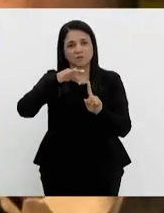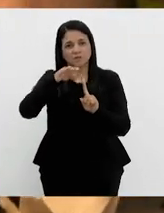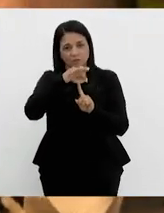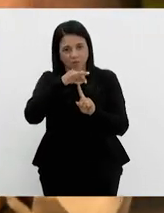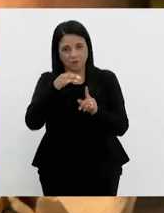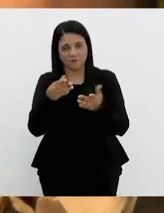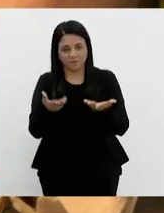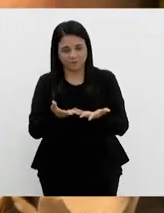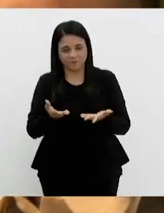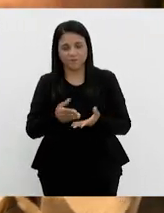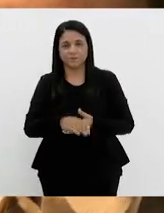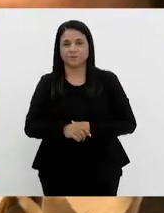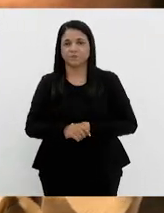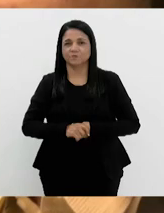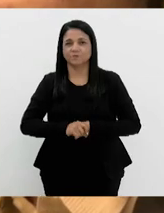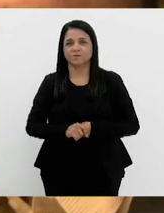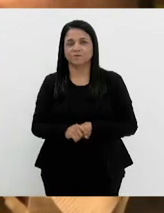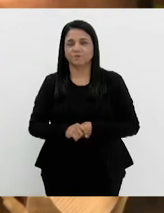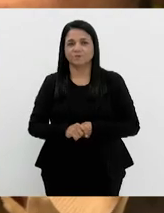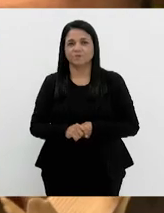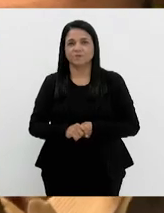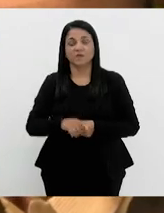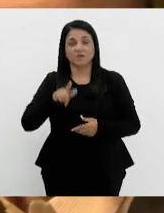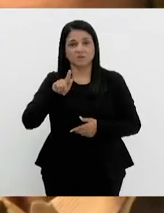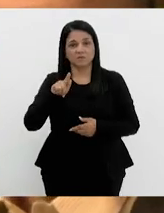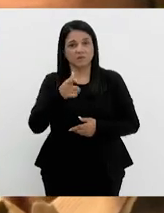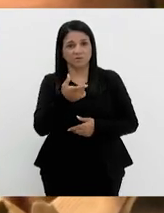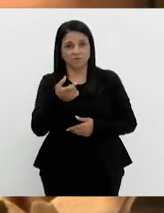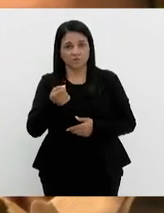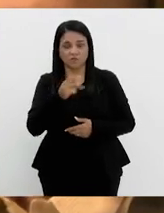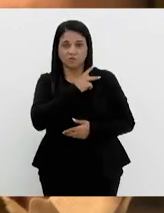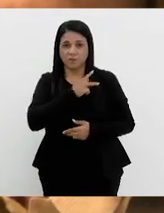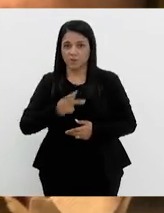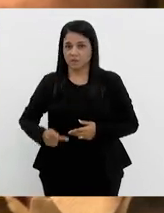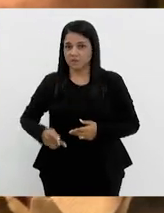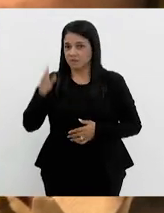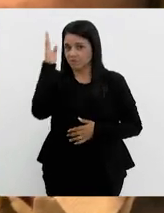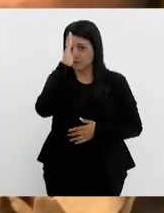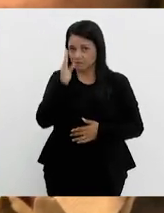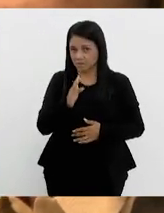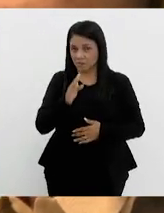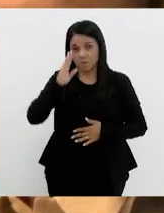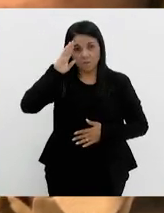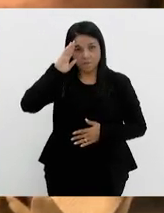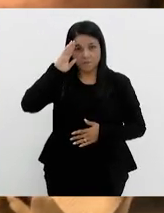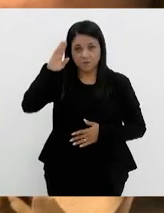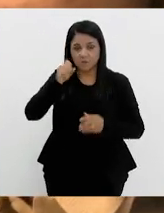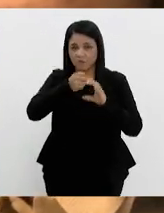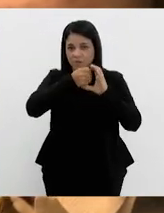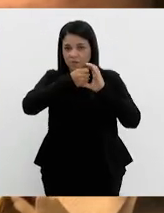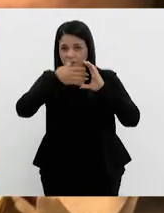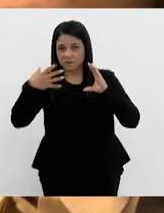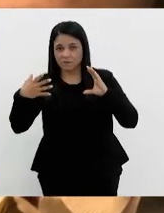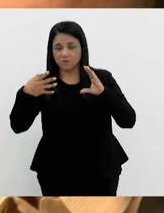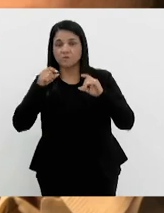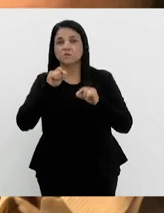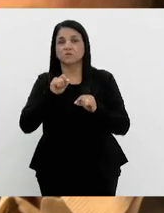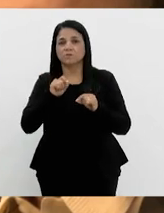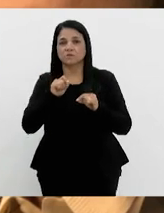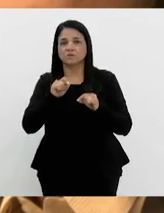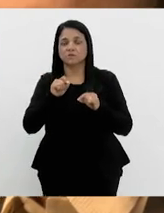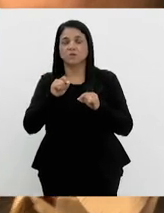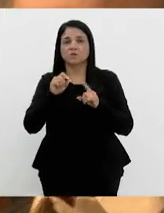estentor este G20 sobre a presidência brasileira tem como principal característica o fato de ter um cunho